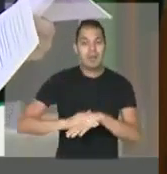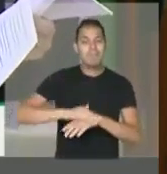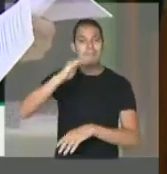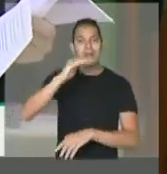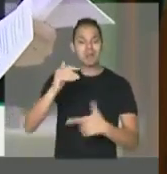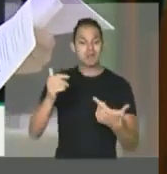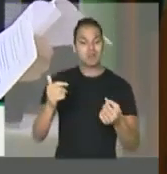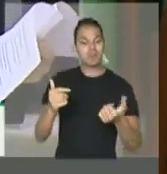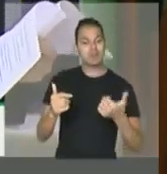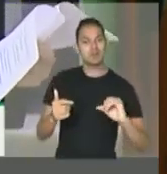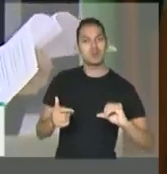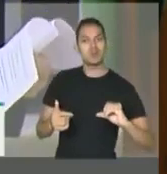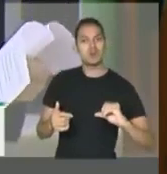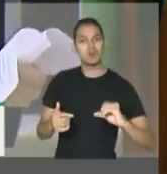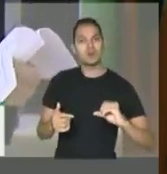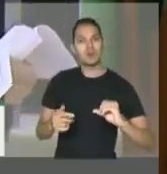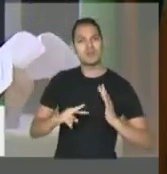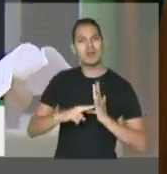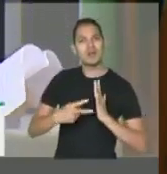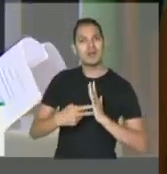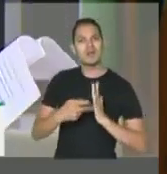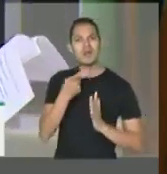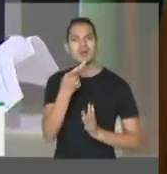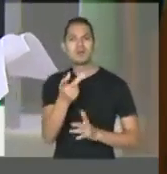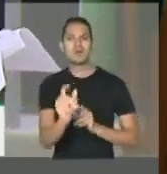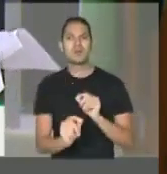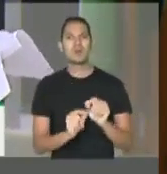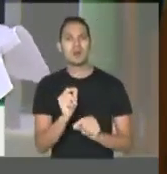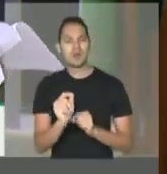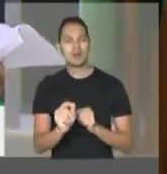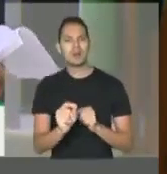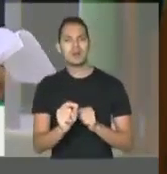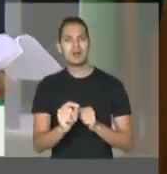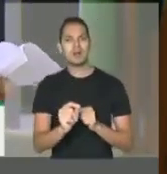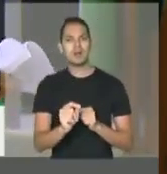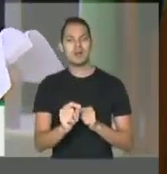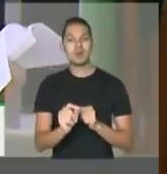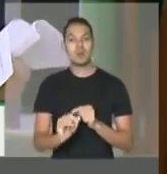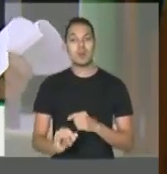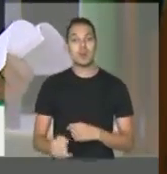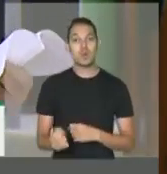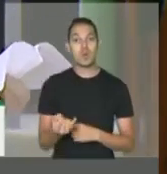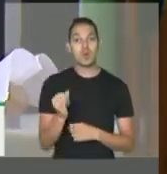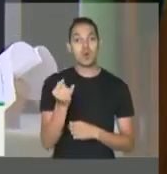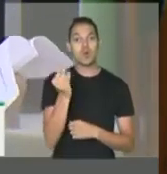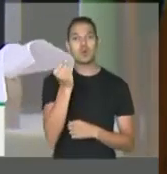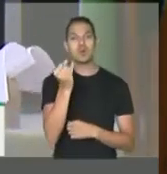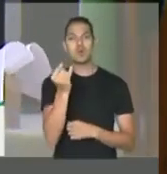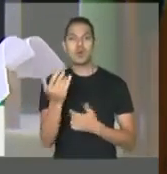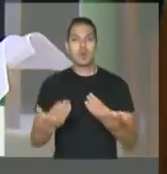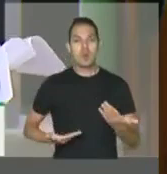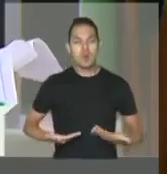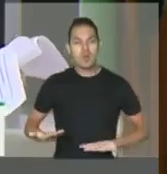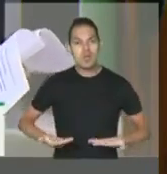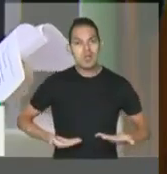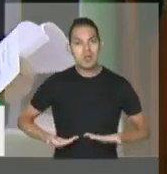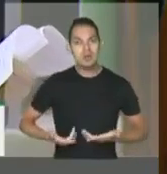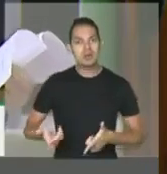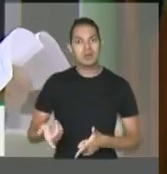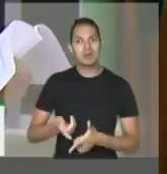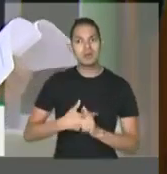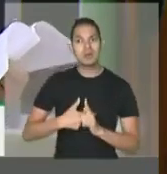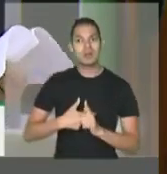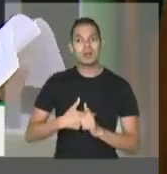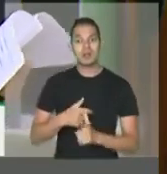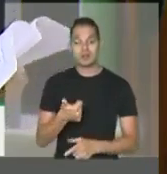do que foi nesse ano. Isso significa dizer de que o juro, o serviço da dívida, vai